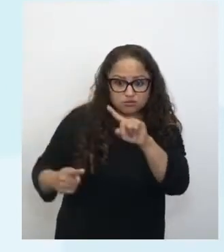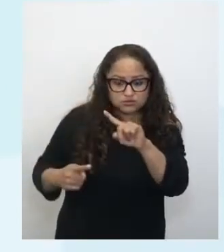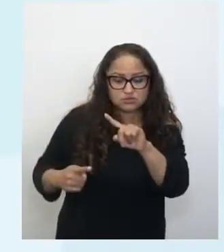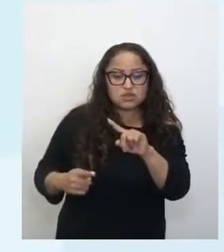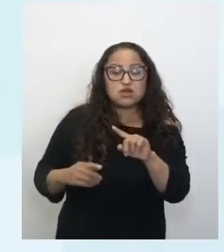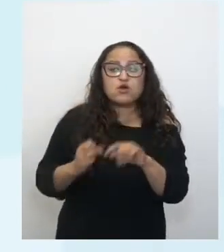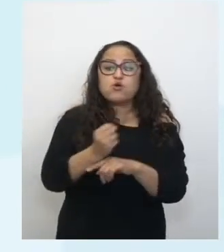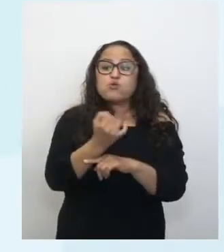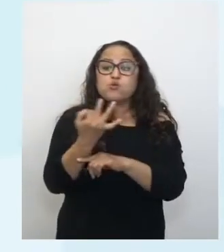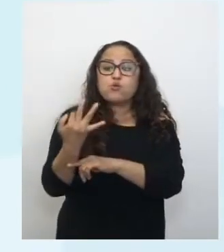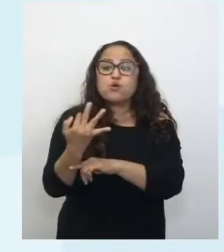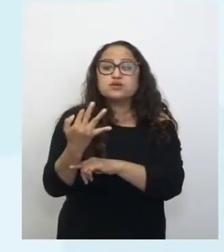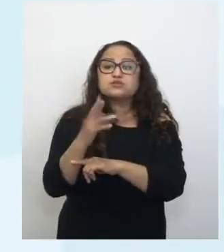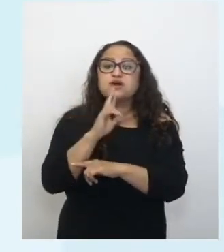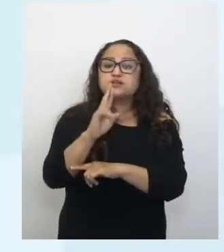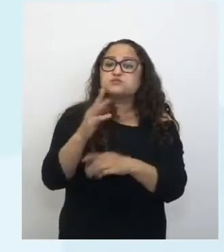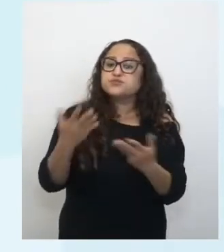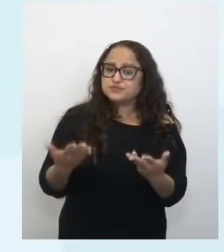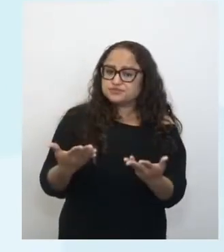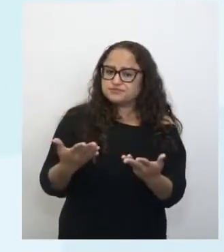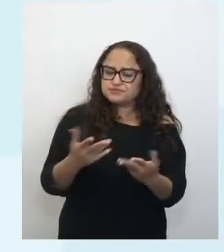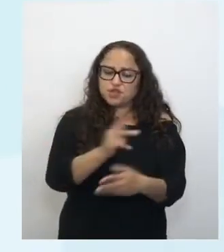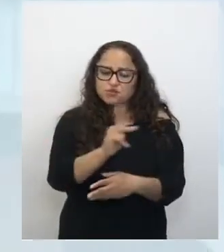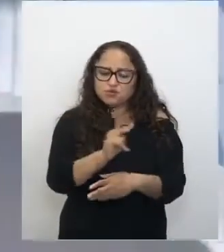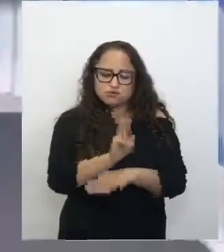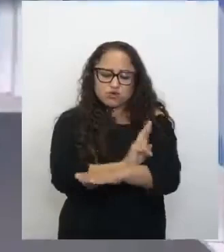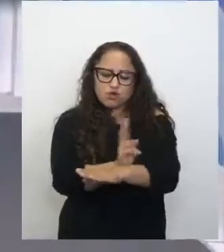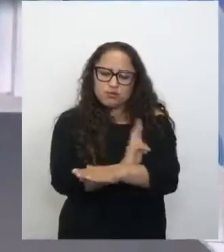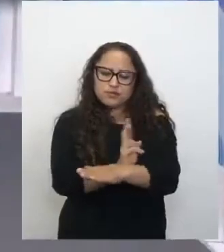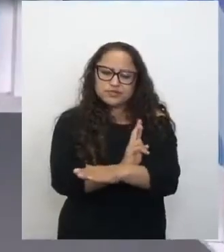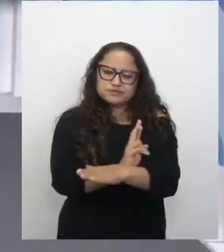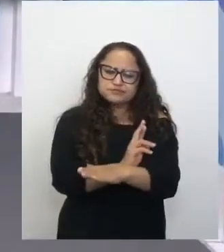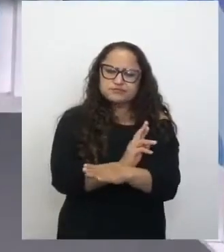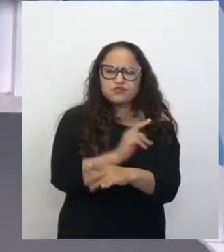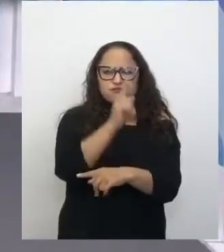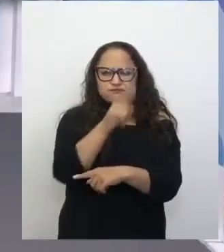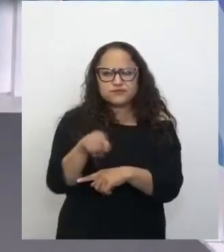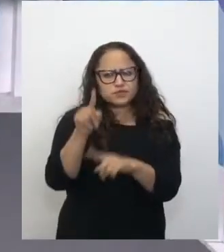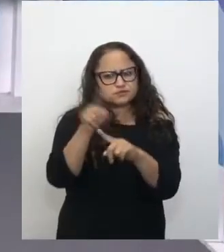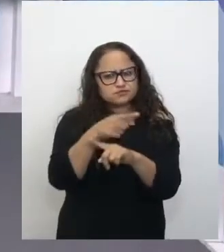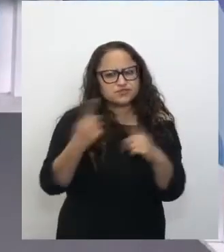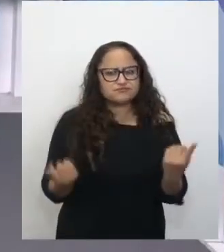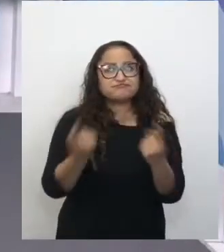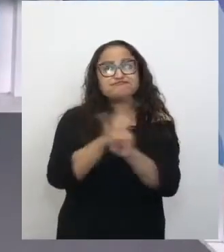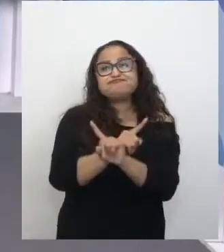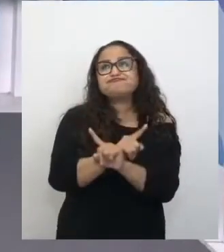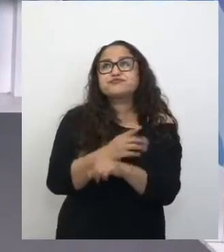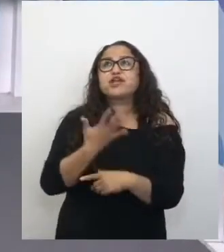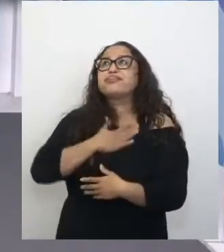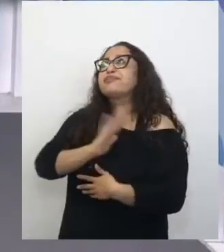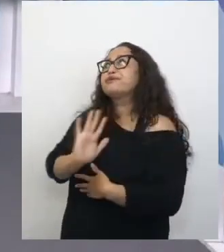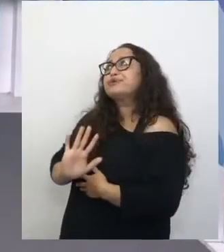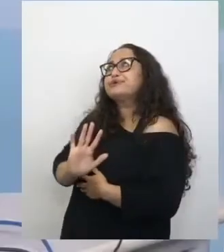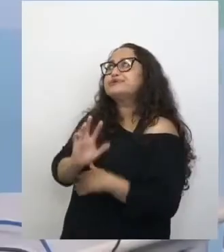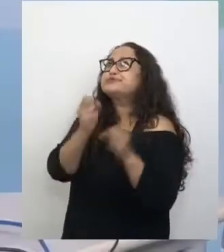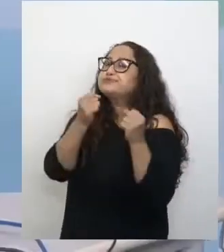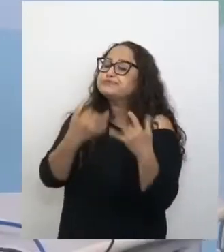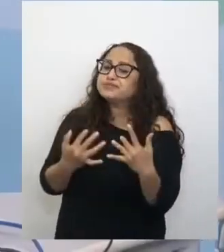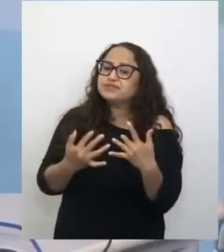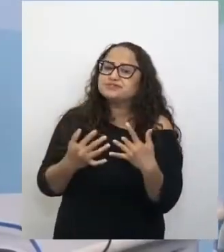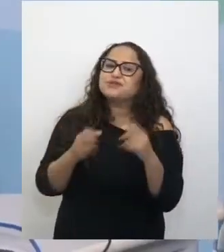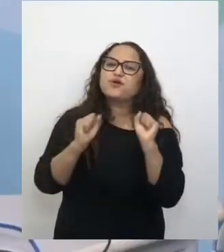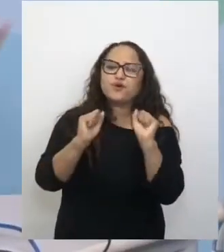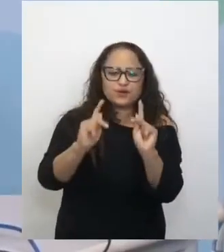chat quanto deu agazão professora Roberta então eles vão cortar fazer a multiplicação e coisas que você não gosta nela que eu gosto